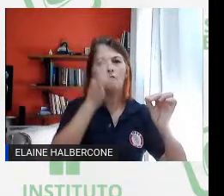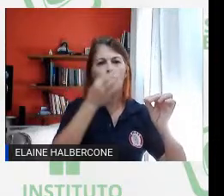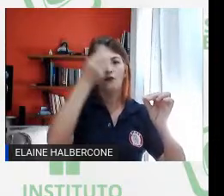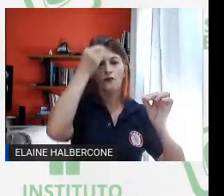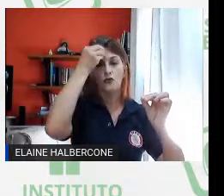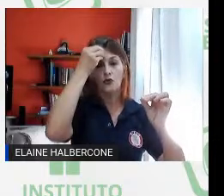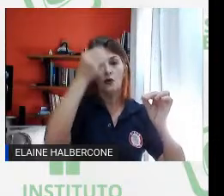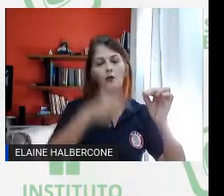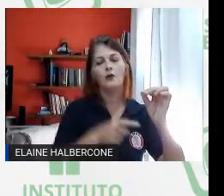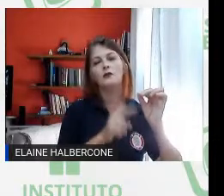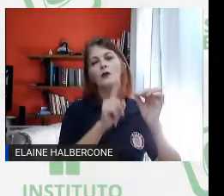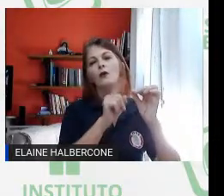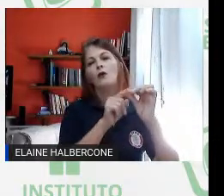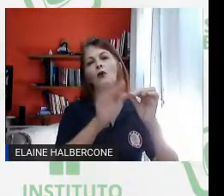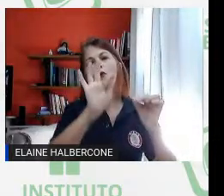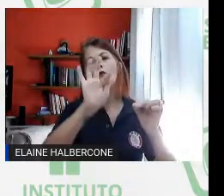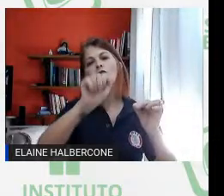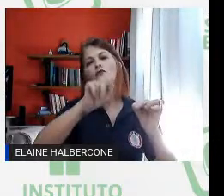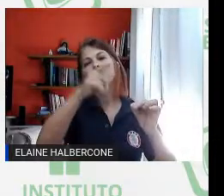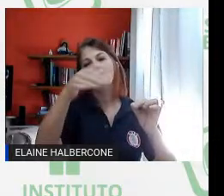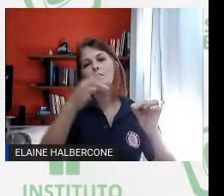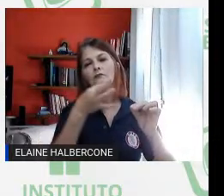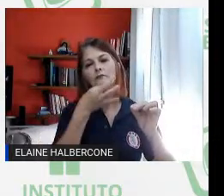e como fazer a ligação deles.